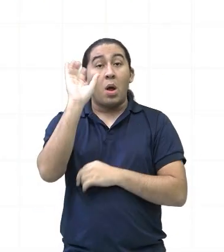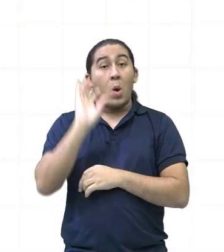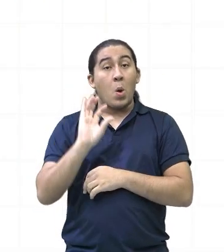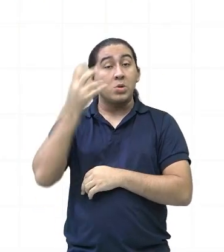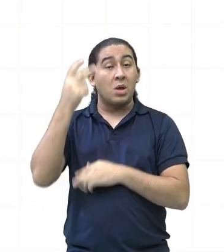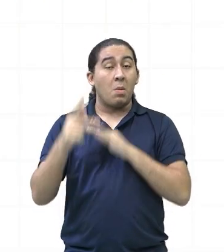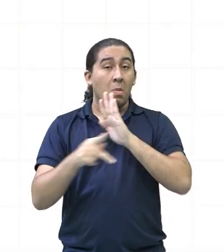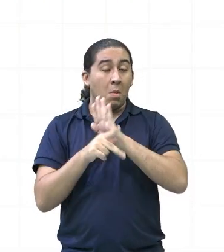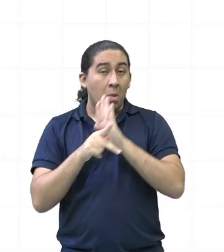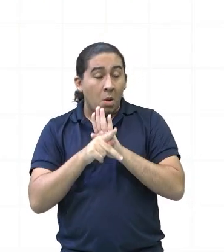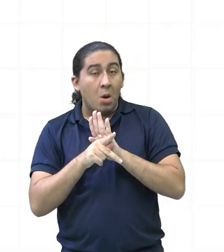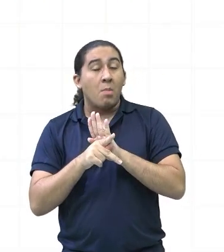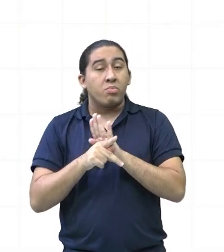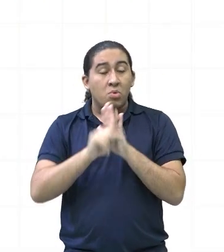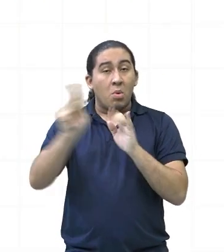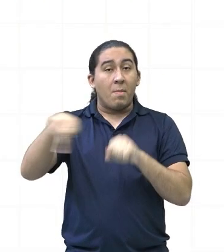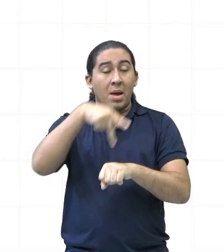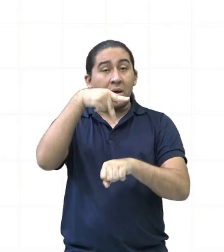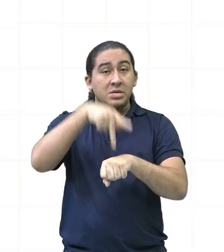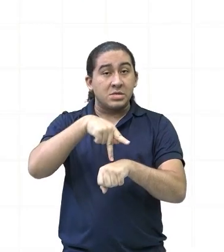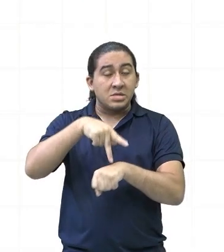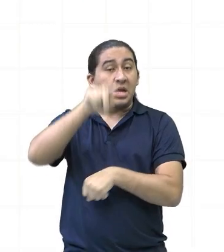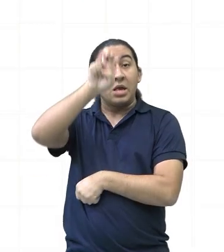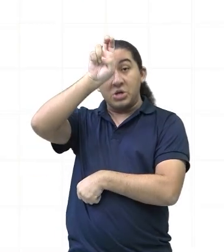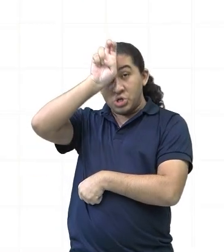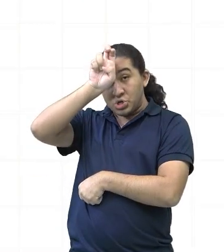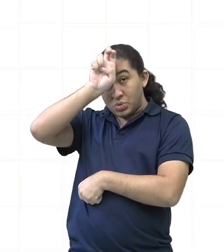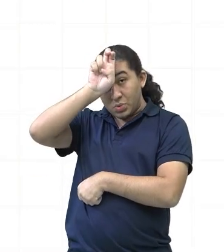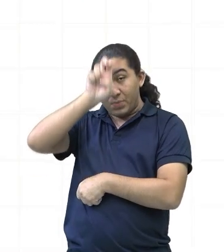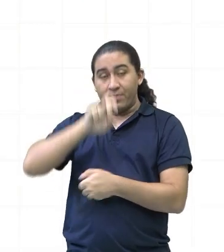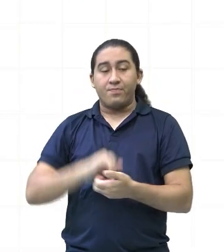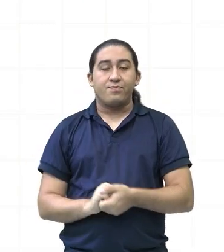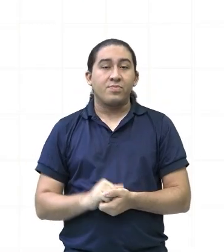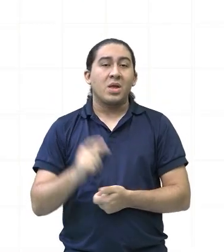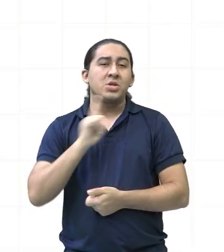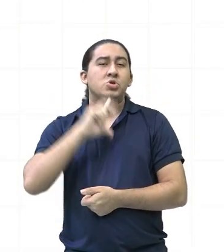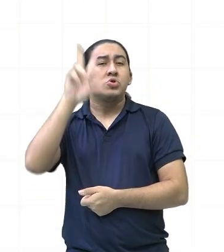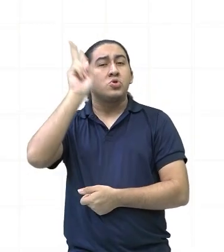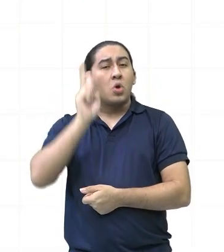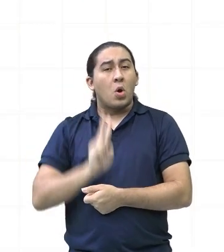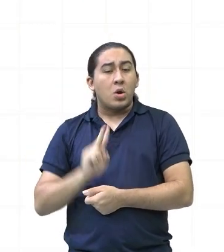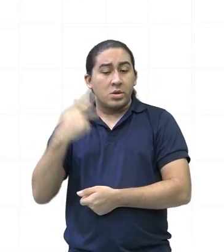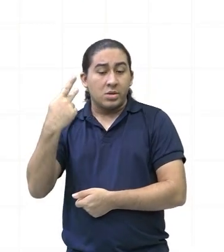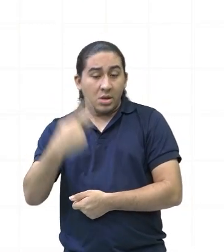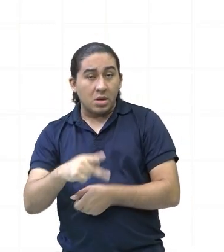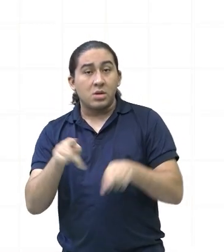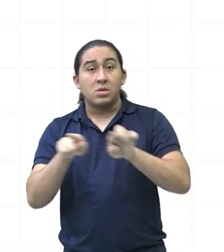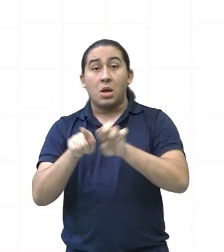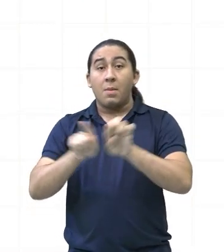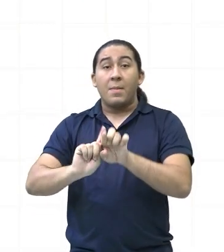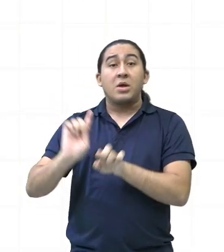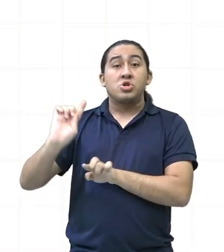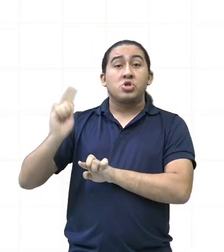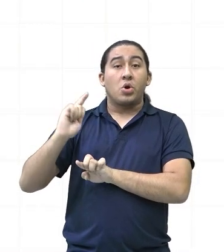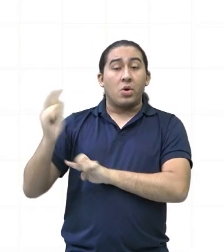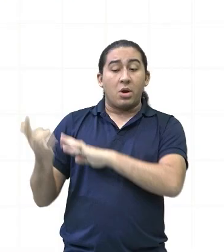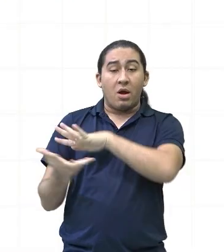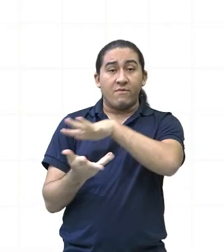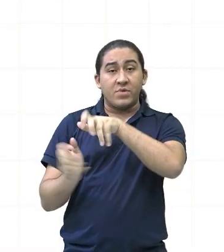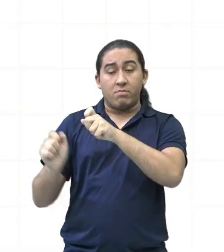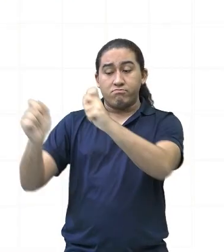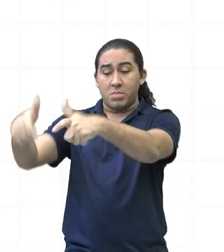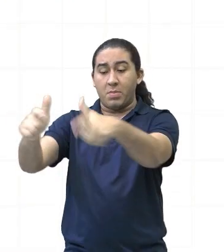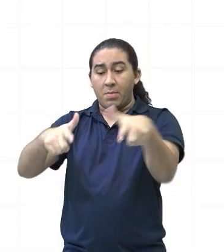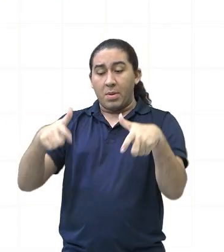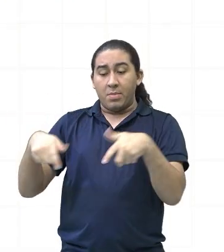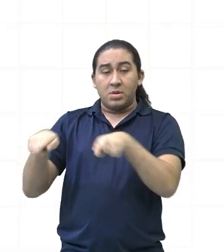Egito, sua história, a geografia do país, a religião, os reis,